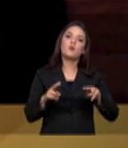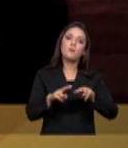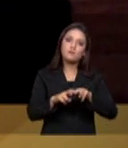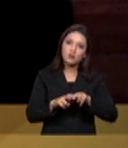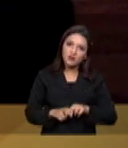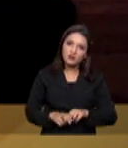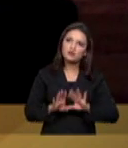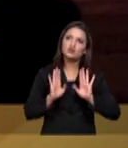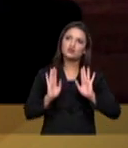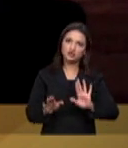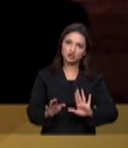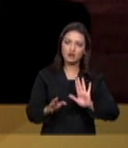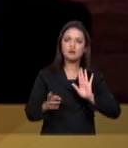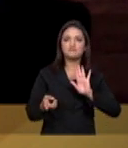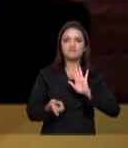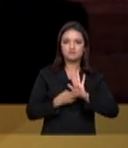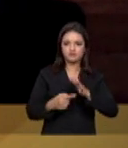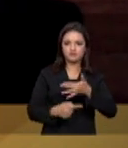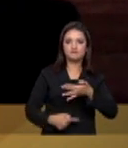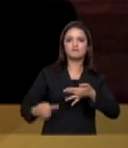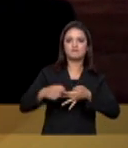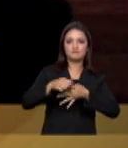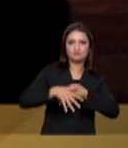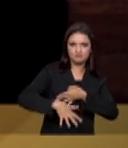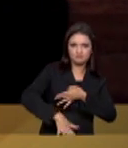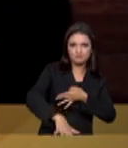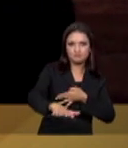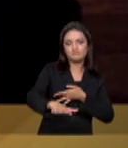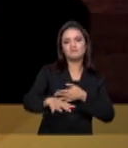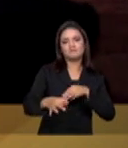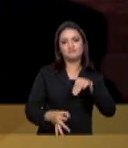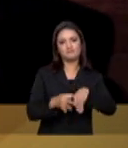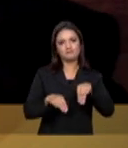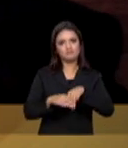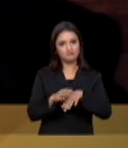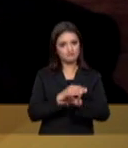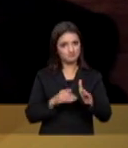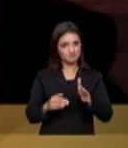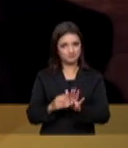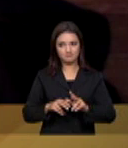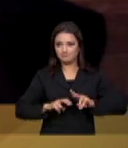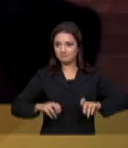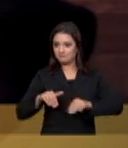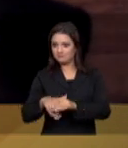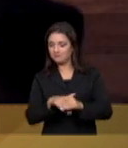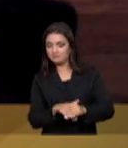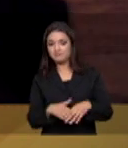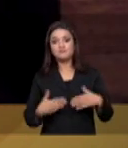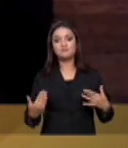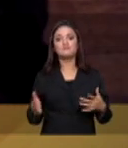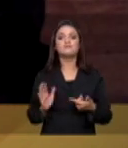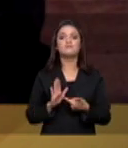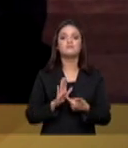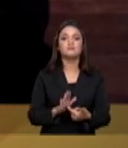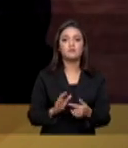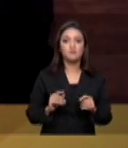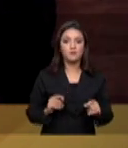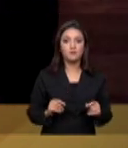geral pela humanidade desse tribunal revelou sentam de consequência